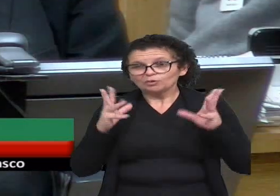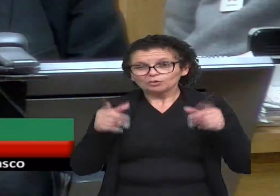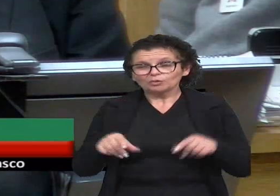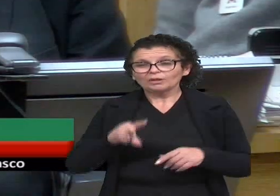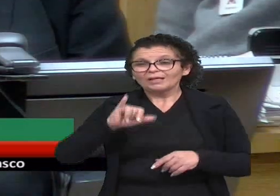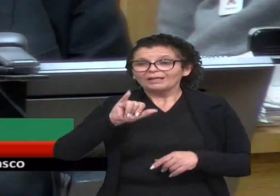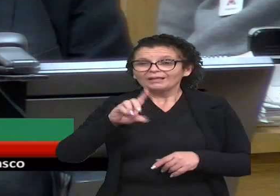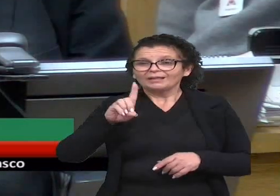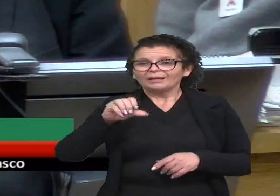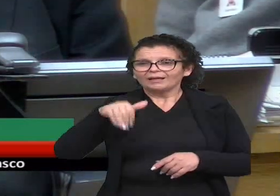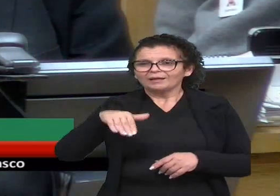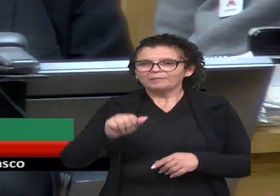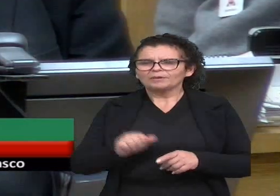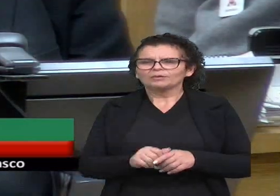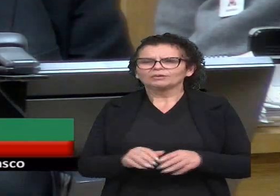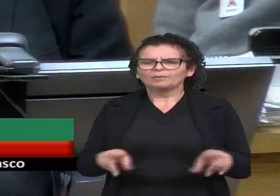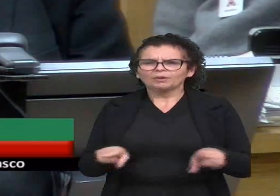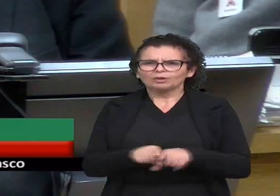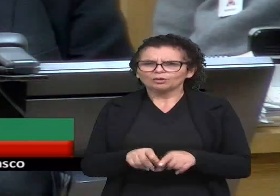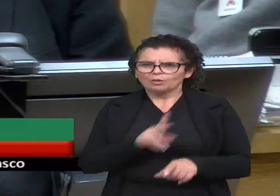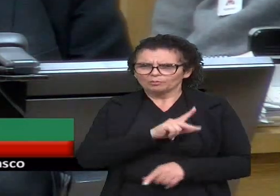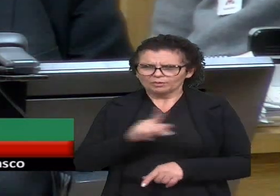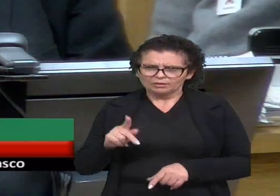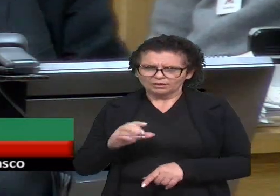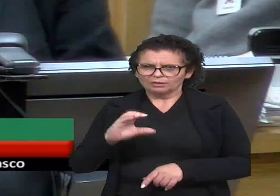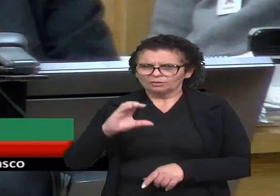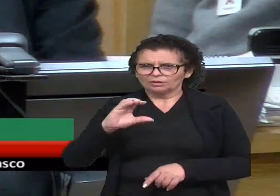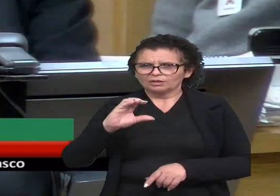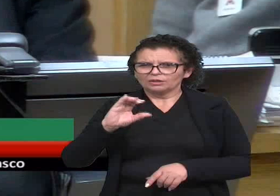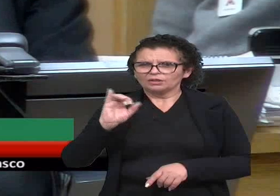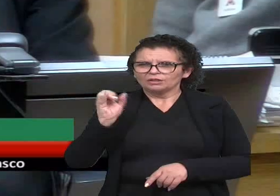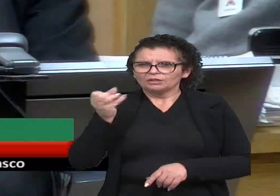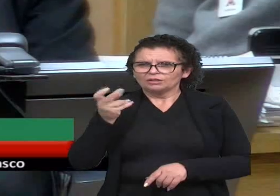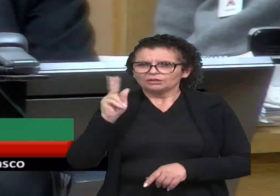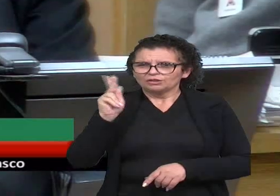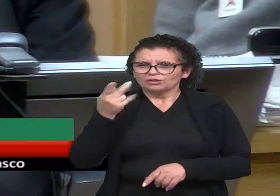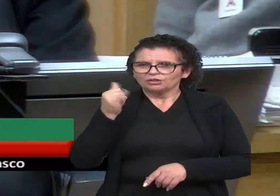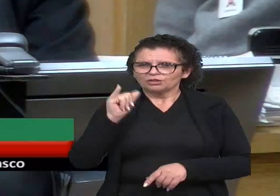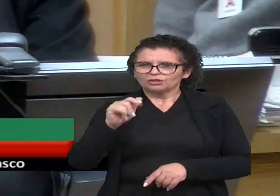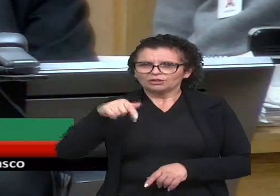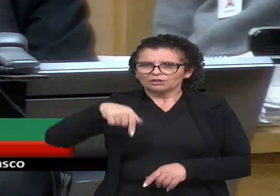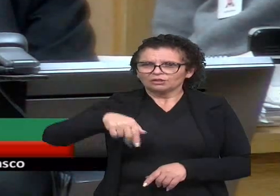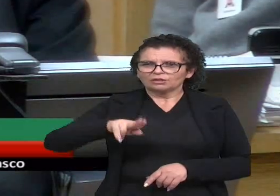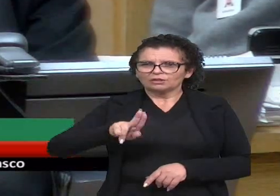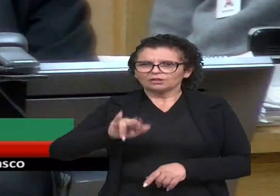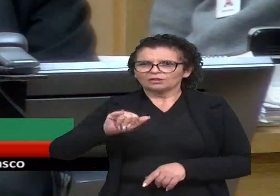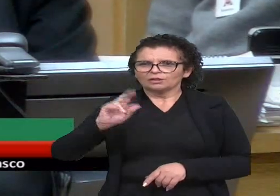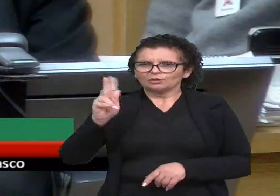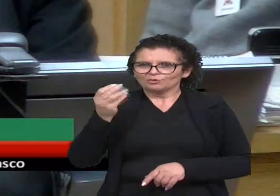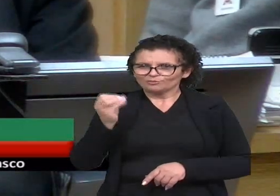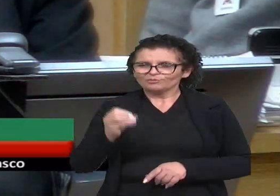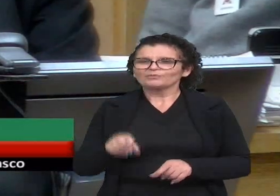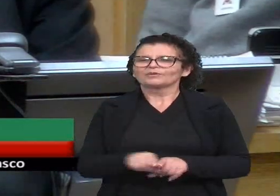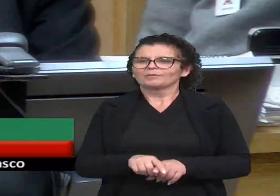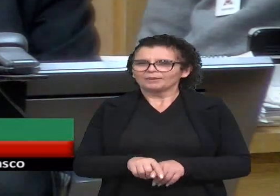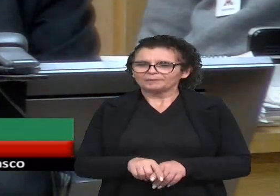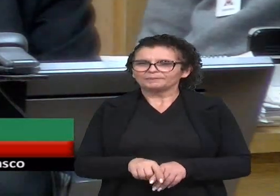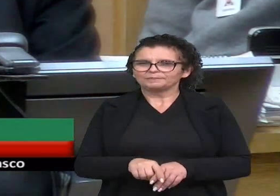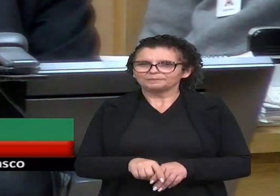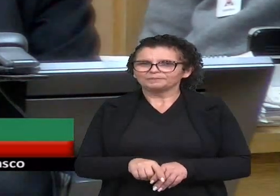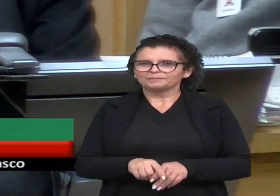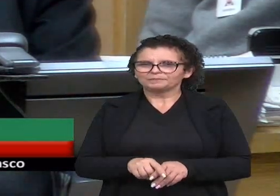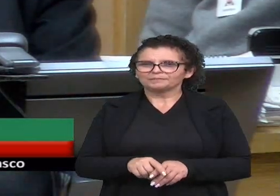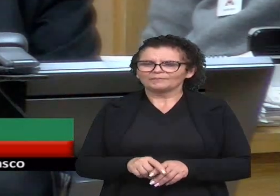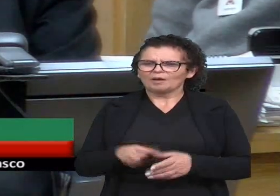nome do Tiquinho, atual presidente, que faz uma gestão profissional, e do